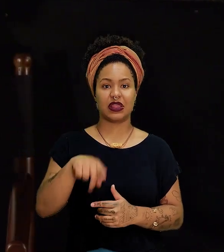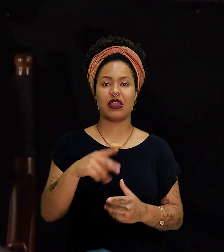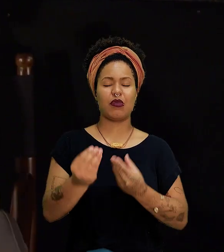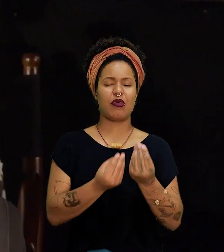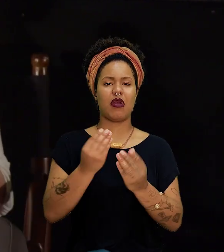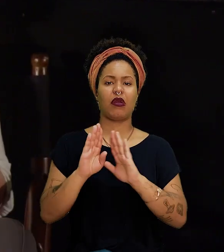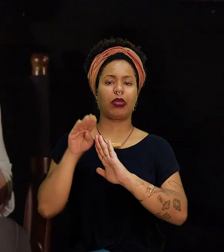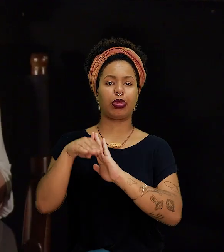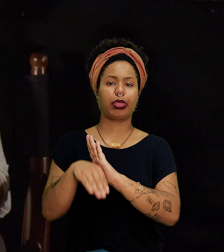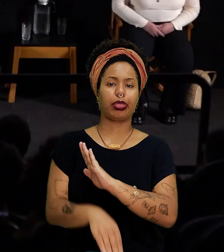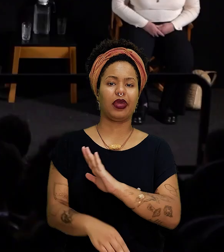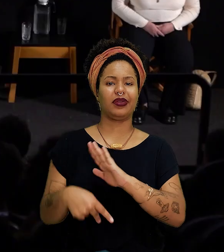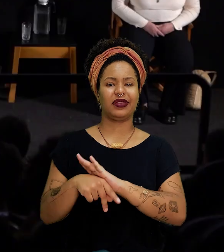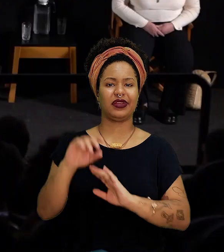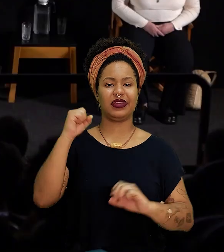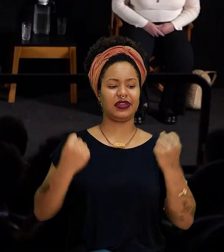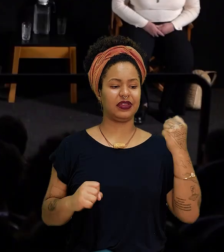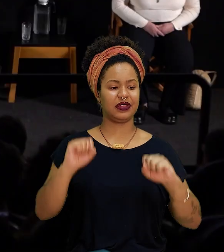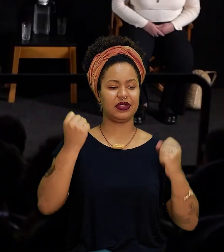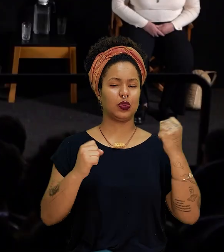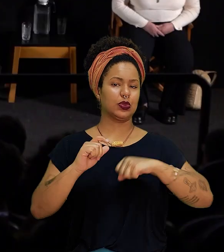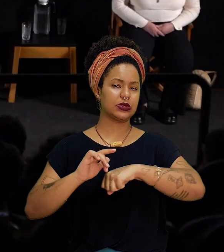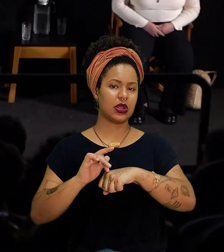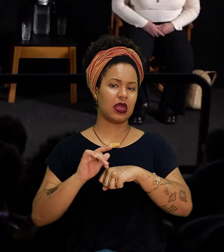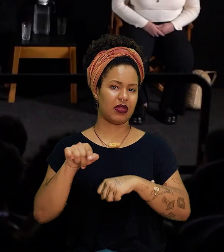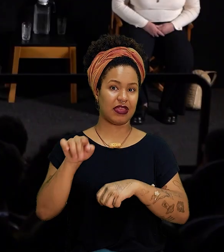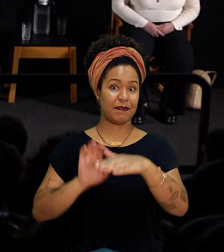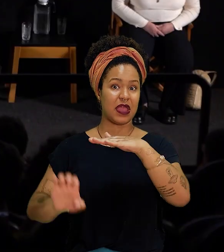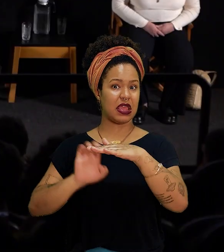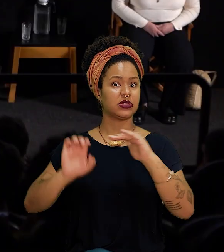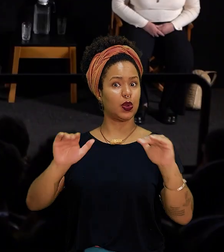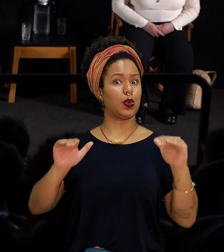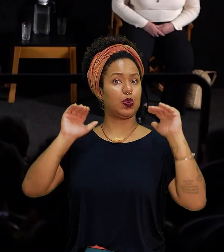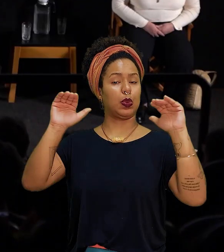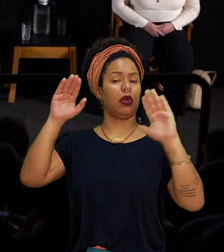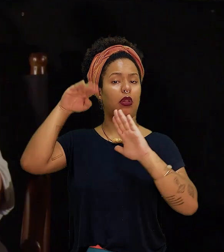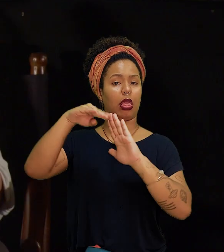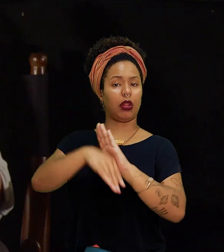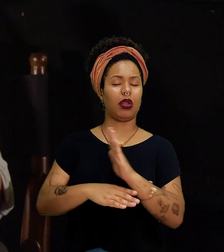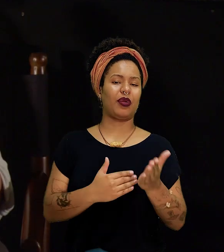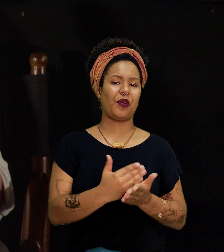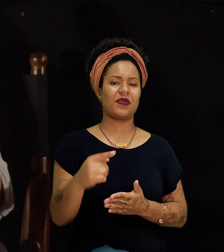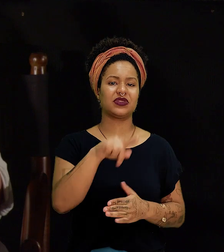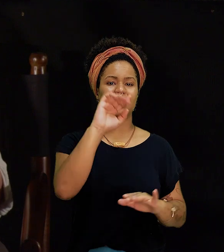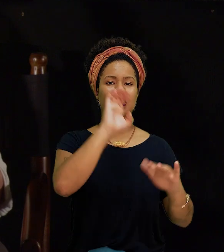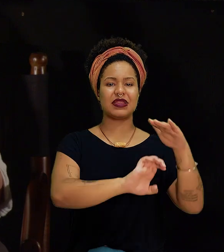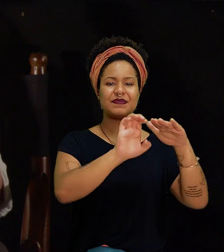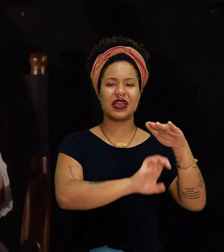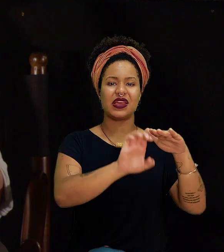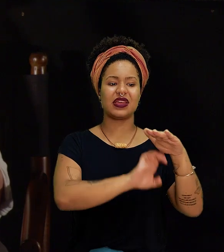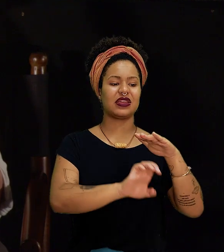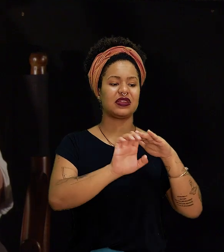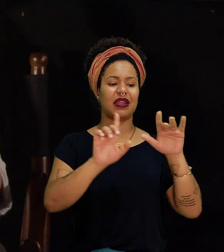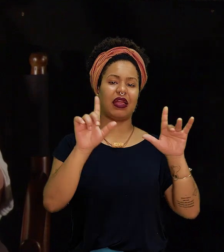foi a decadência das indústrias, das grandes inglesas, e o começo dessa chegada de